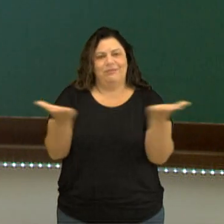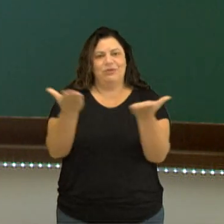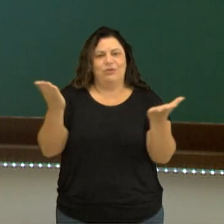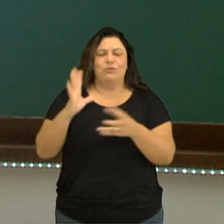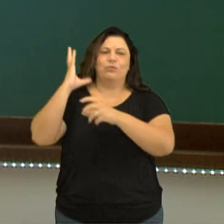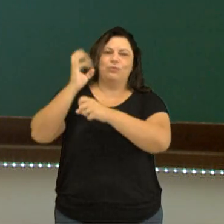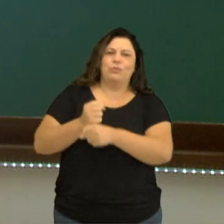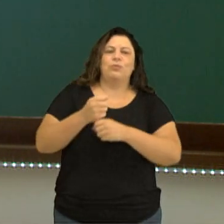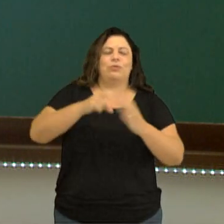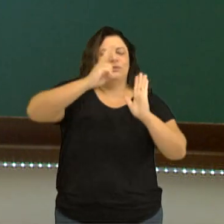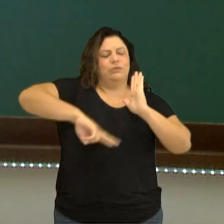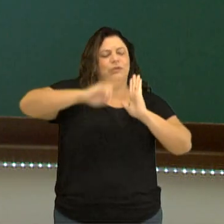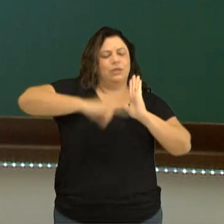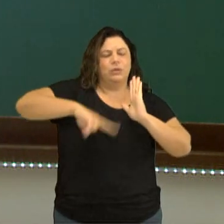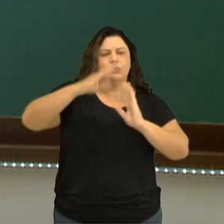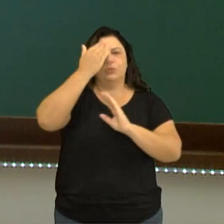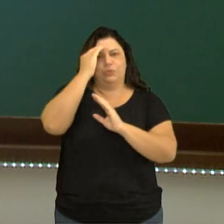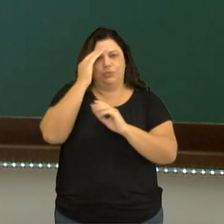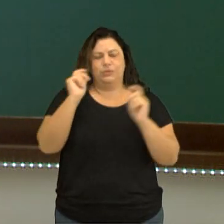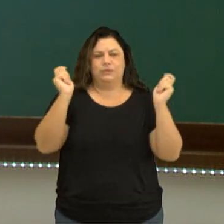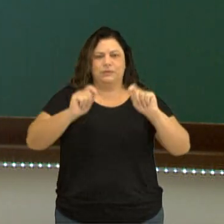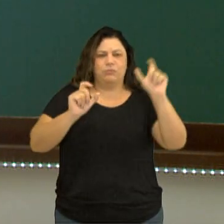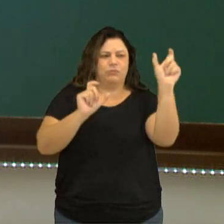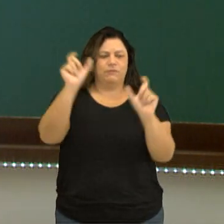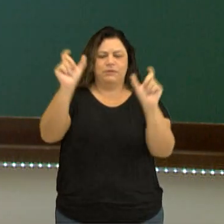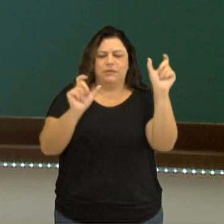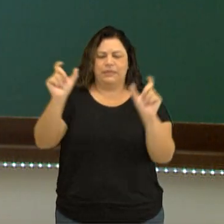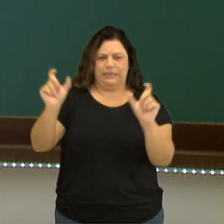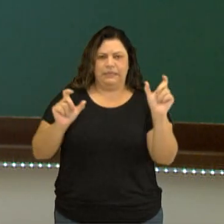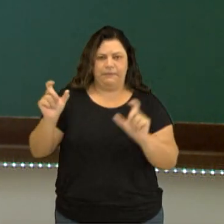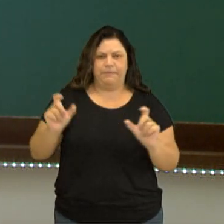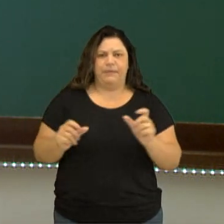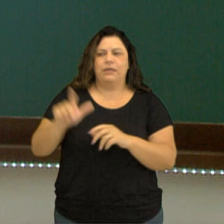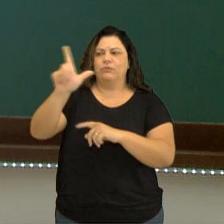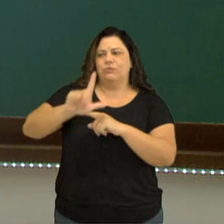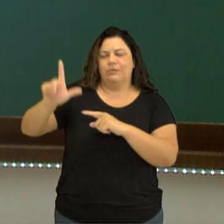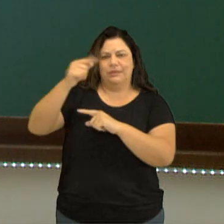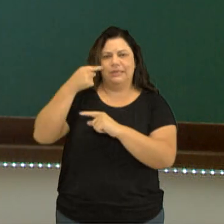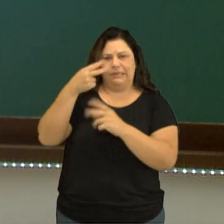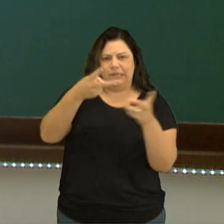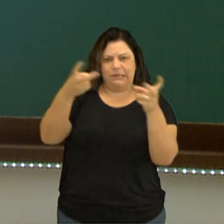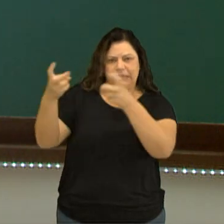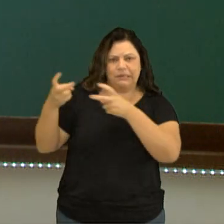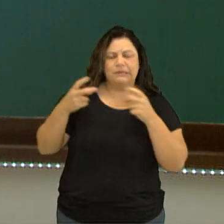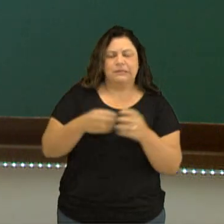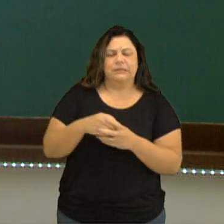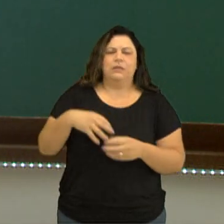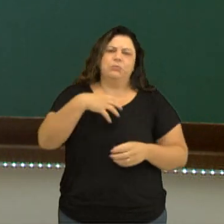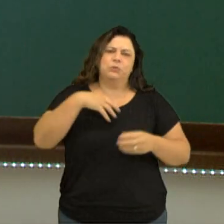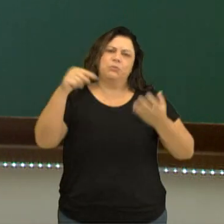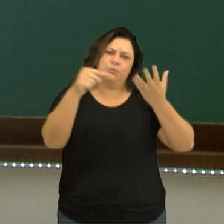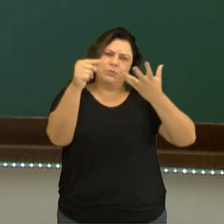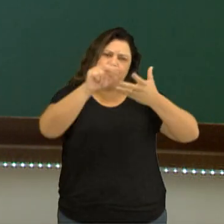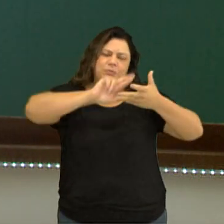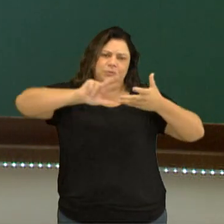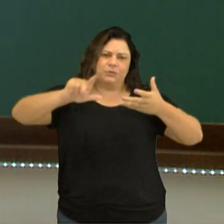e compreensão de fragmento do ensaio literário, percebemos o sentido de operadores